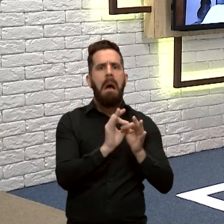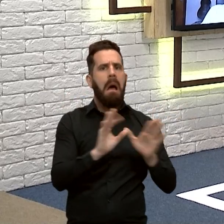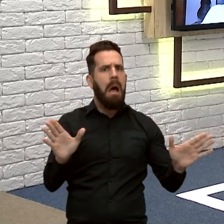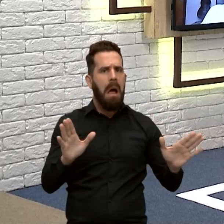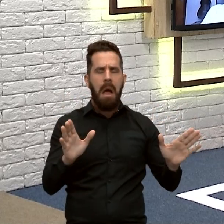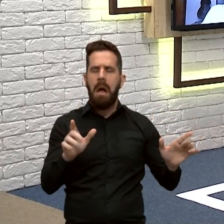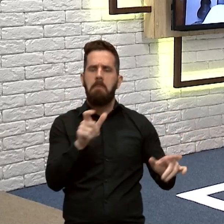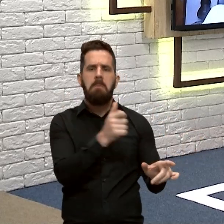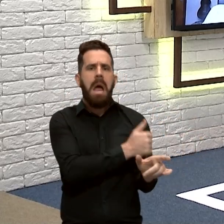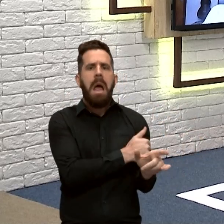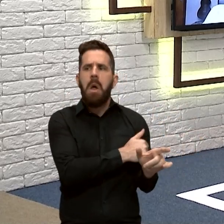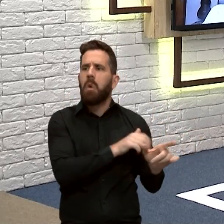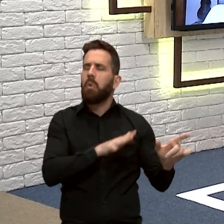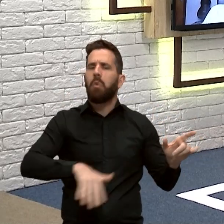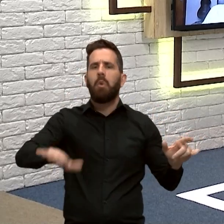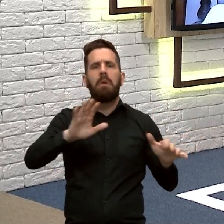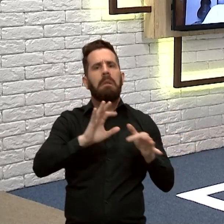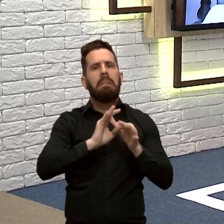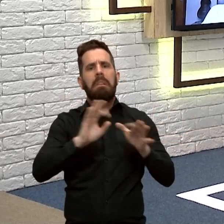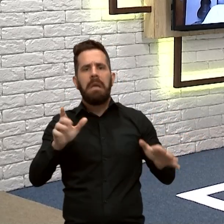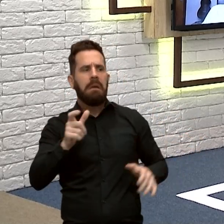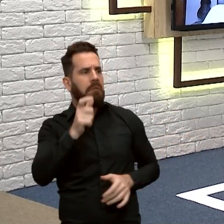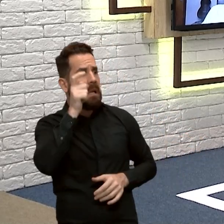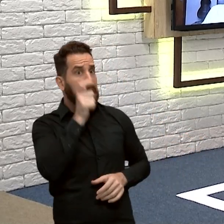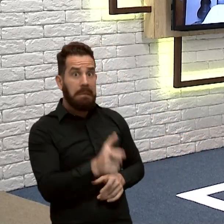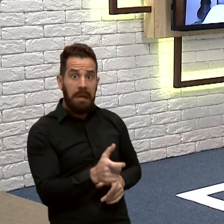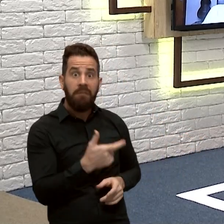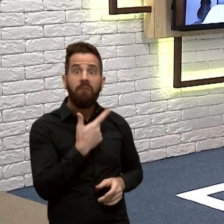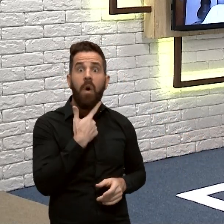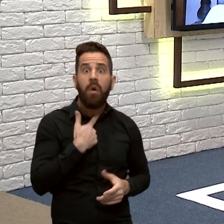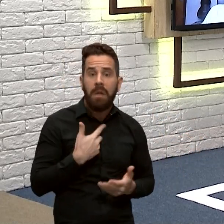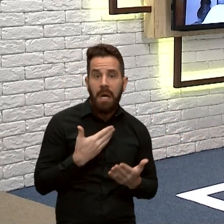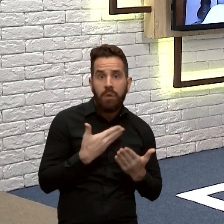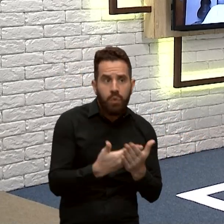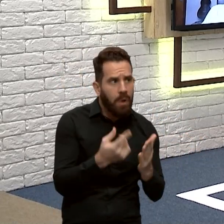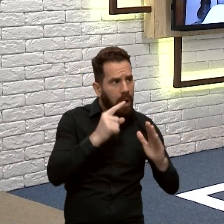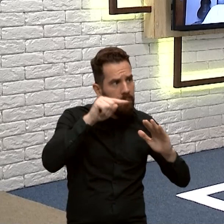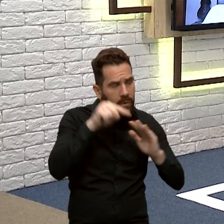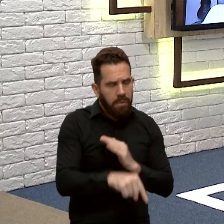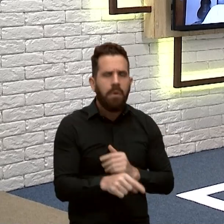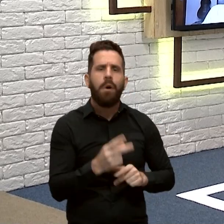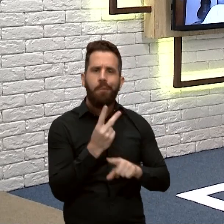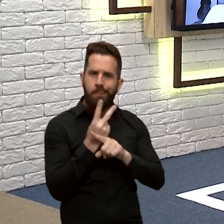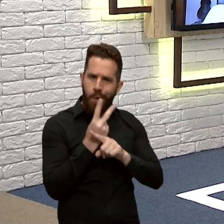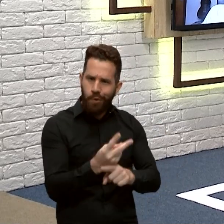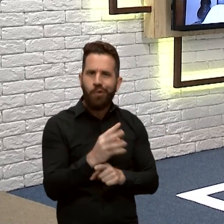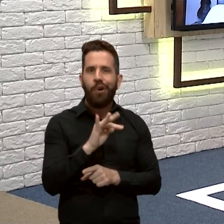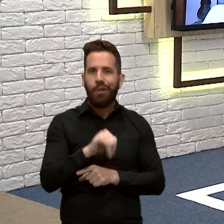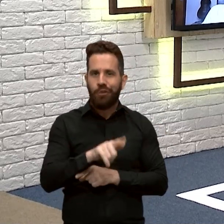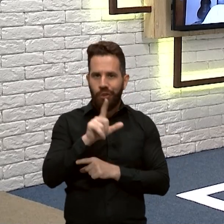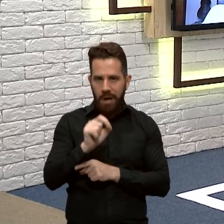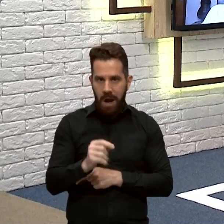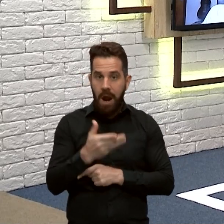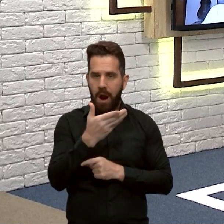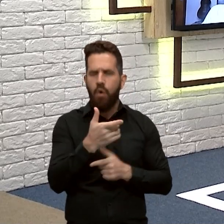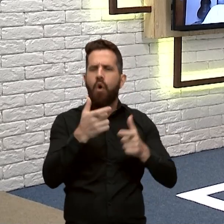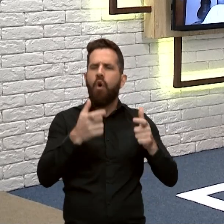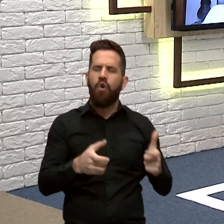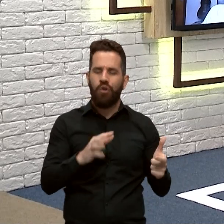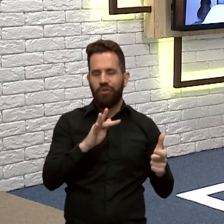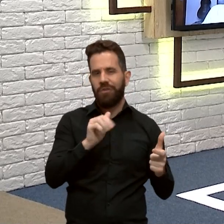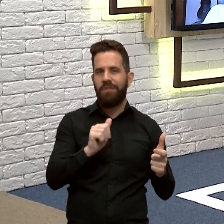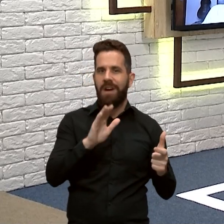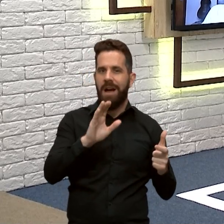acadêmica, aos estudantes e tudo mais. E quem tiver interesse em aprofundar, procure o professor Tiago lá na FACE. E ele